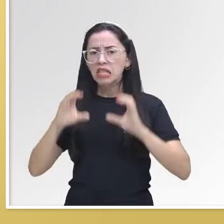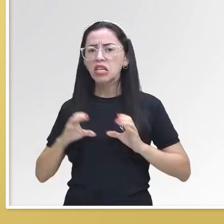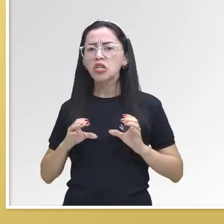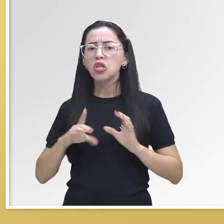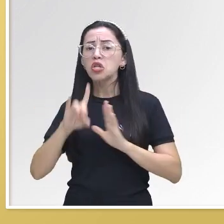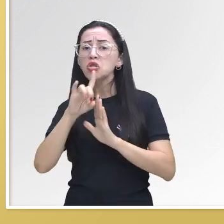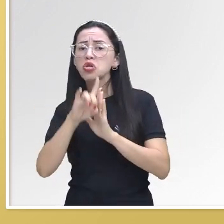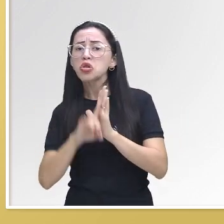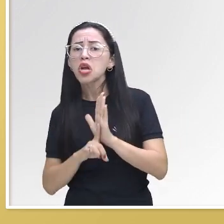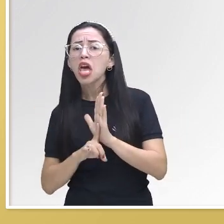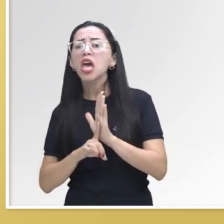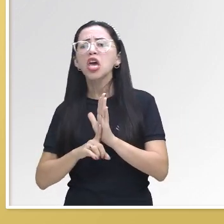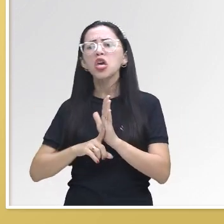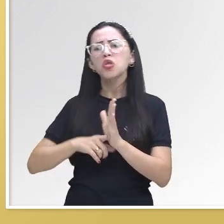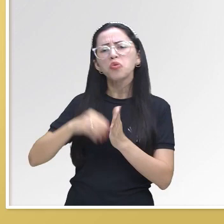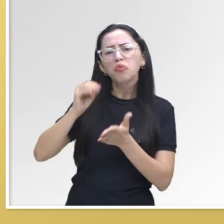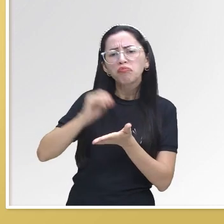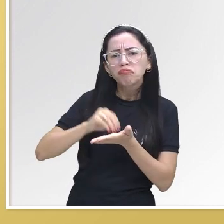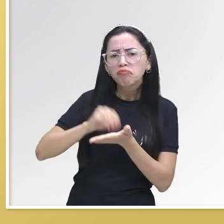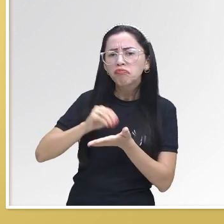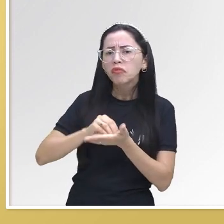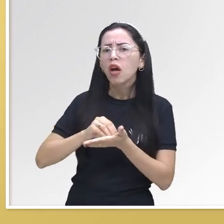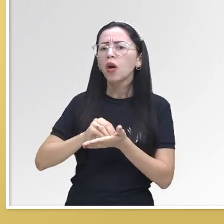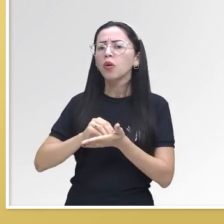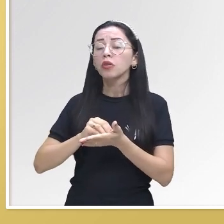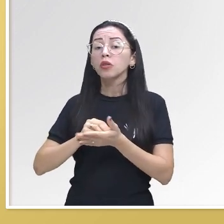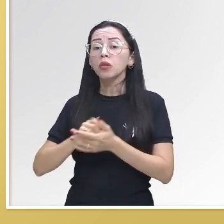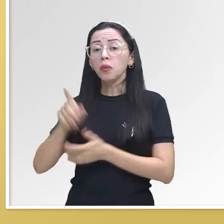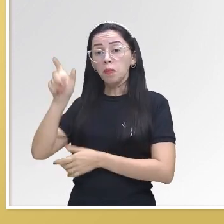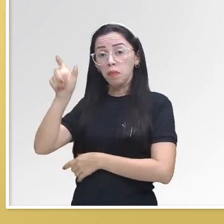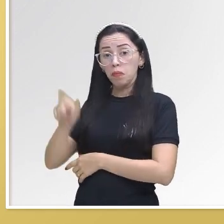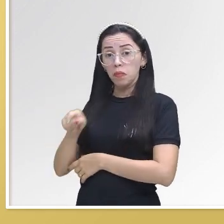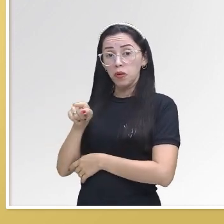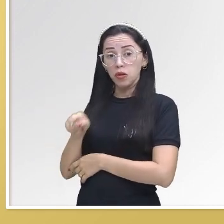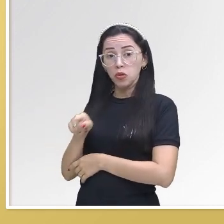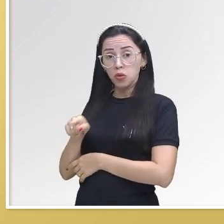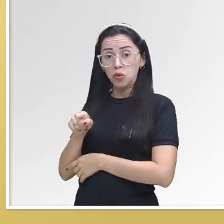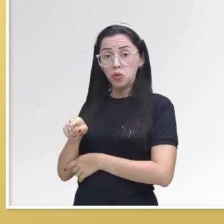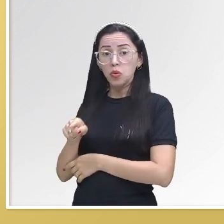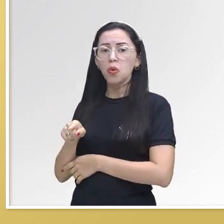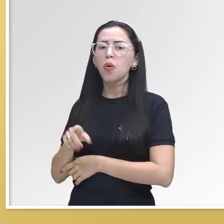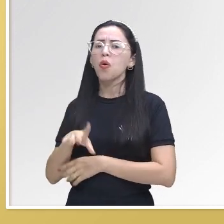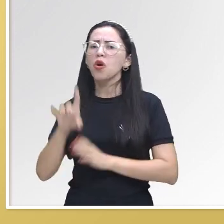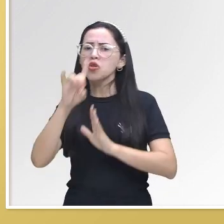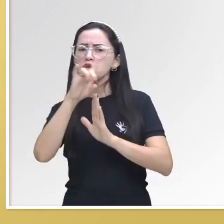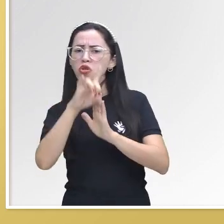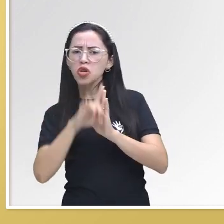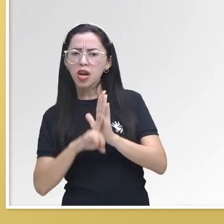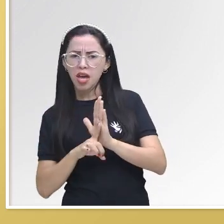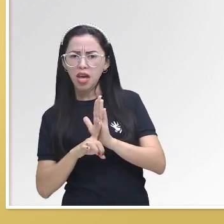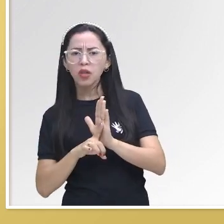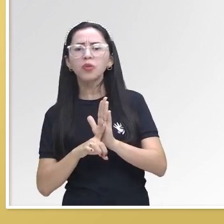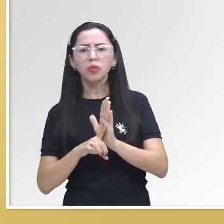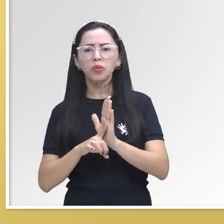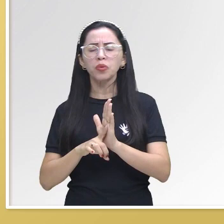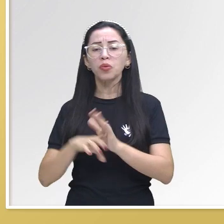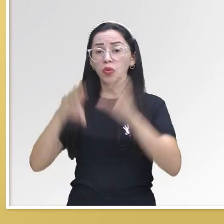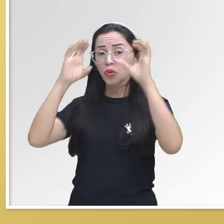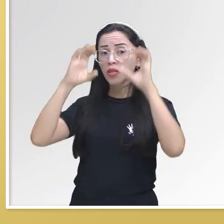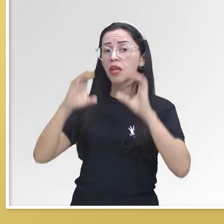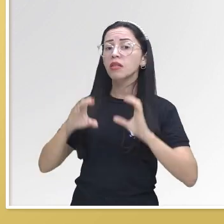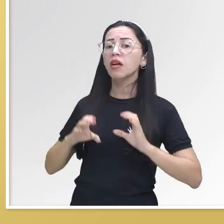em um Estado. Os direitos e deveres de um cidadão não devem andar sempre juntos, uma vez que o direito de um